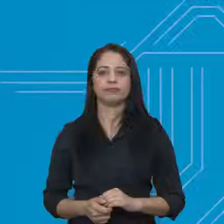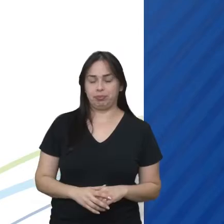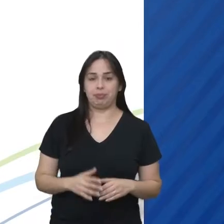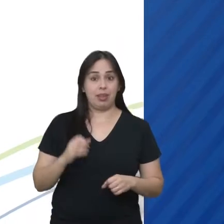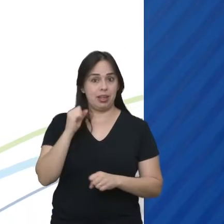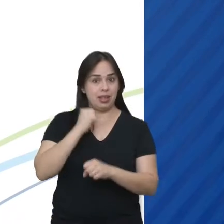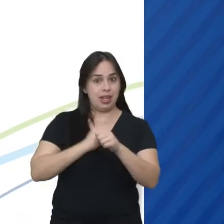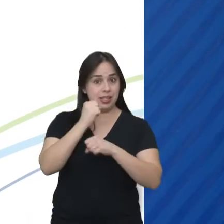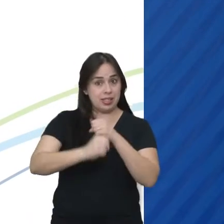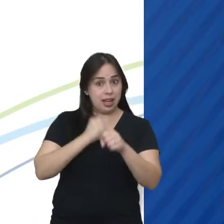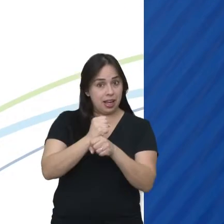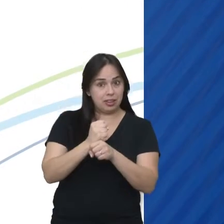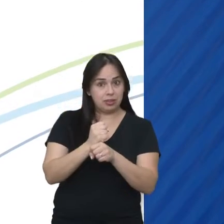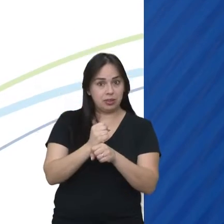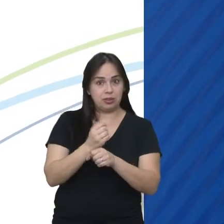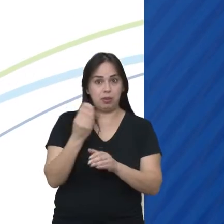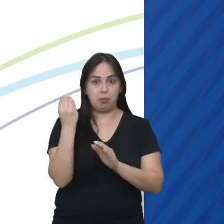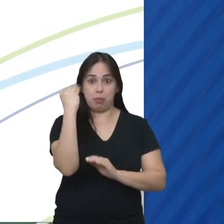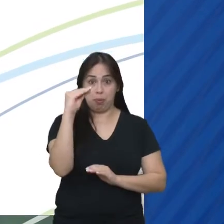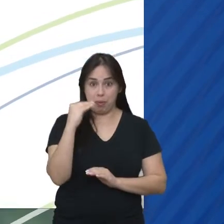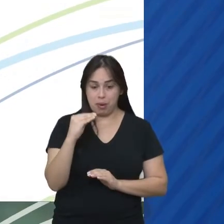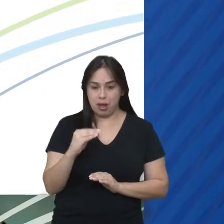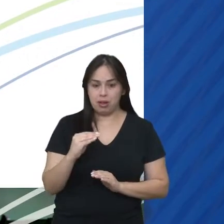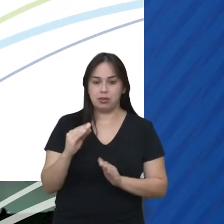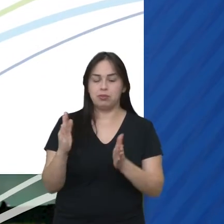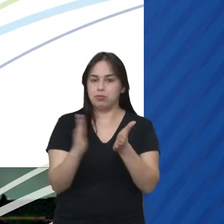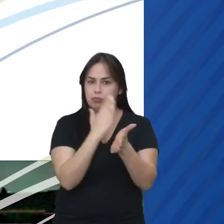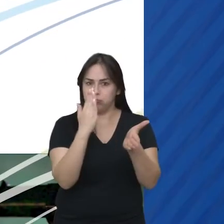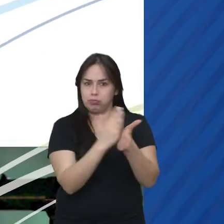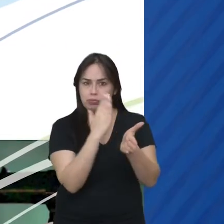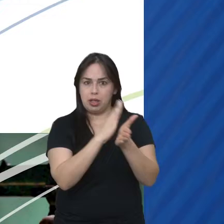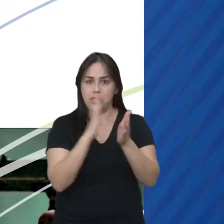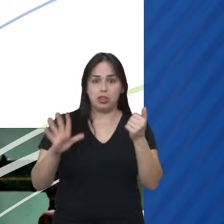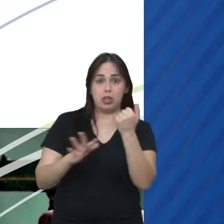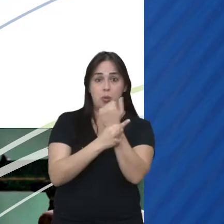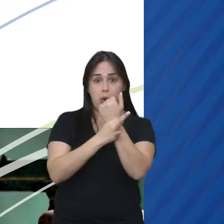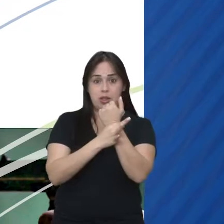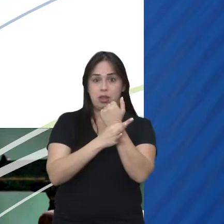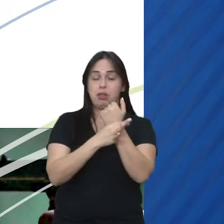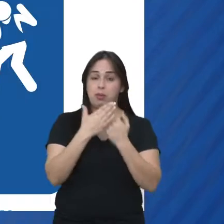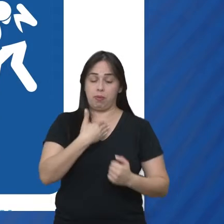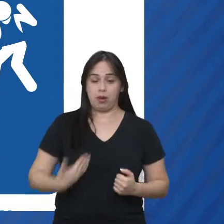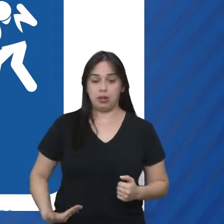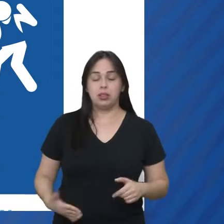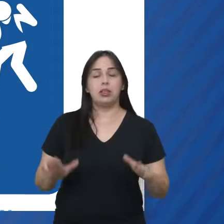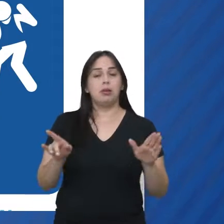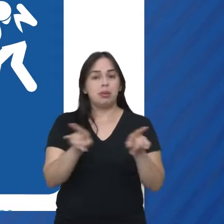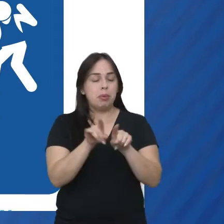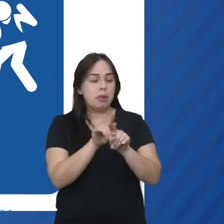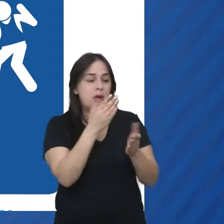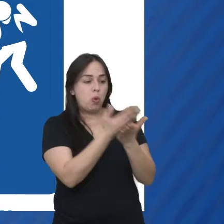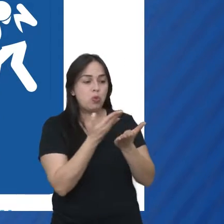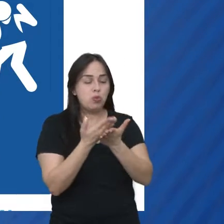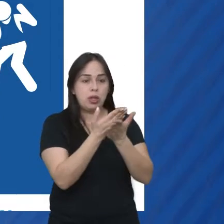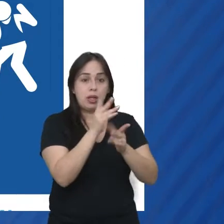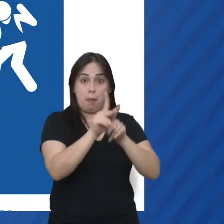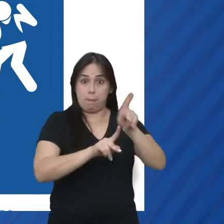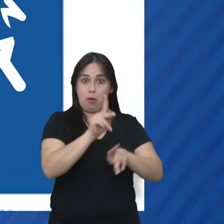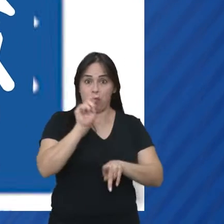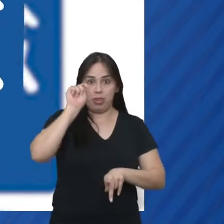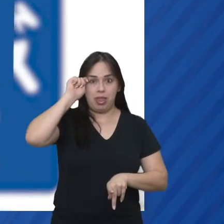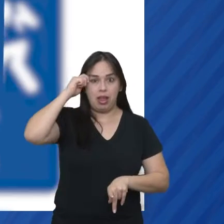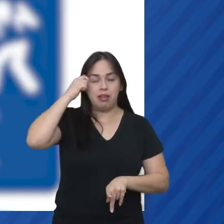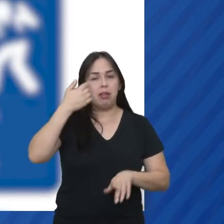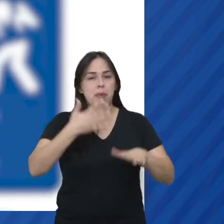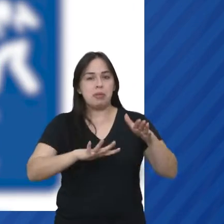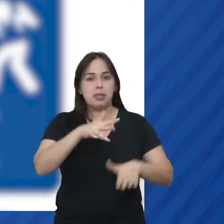racial. Neste ano, foi publicado o 16º Anuário Brasil de Segurança Pública, e o estudo revela que a população negra